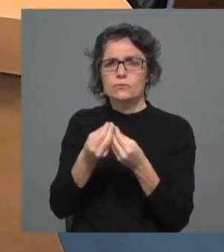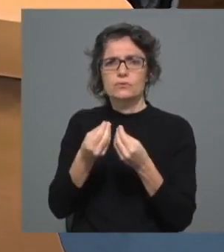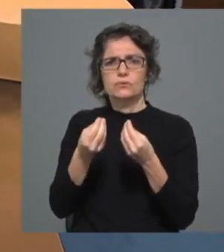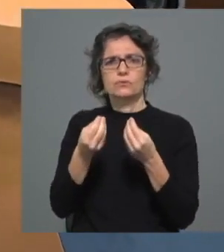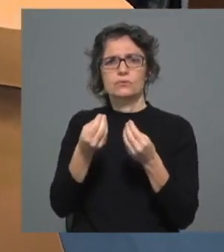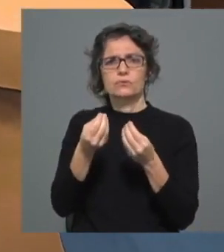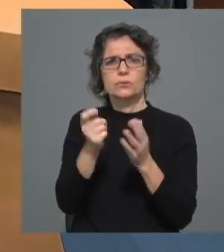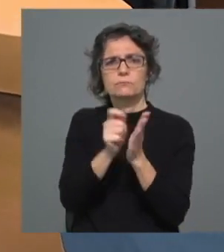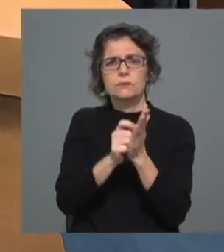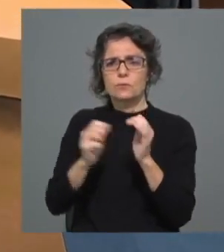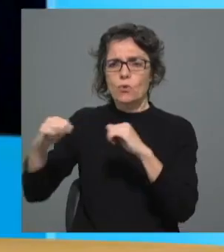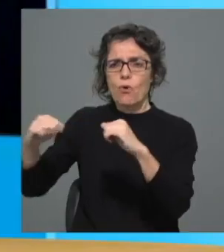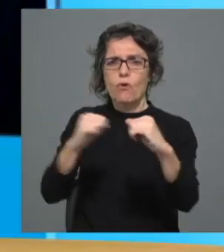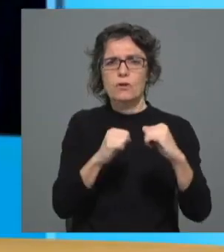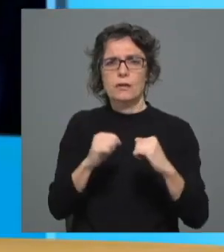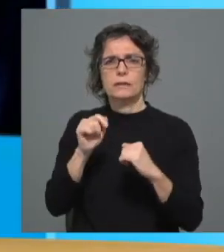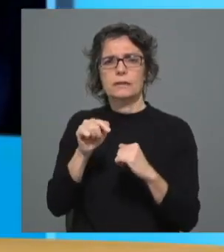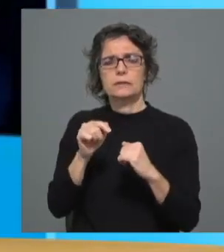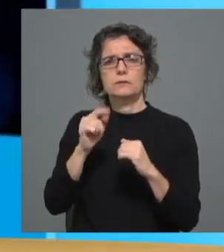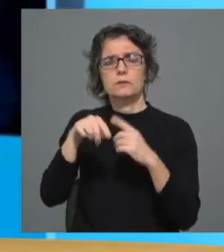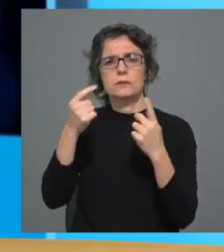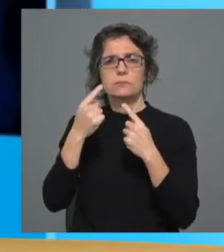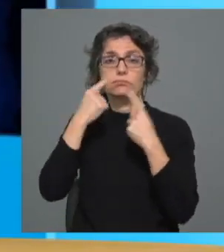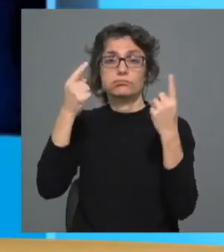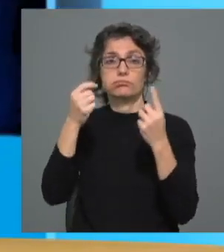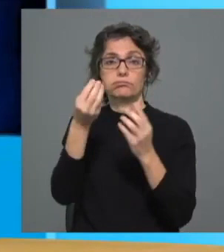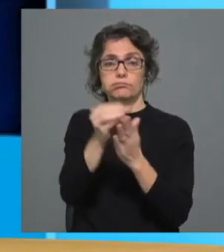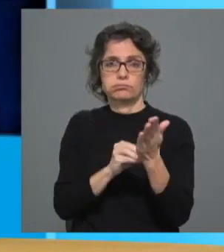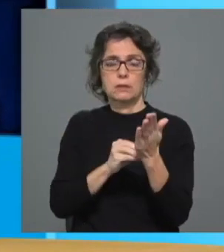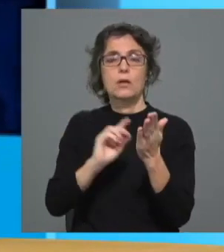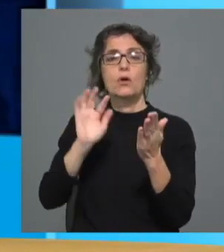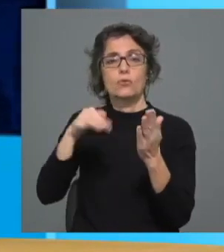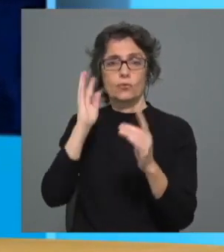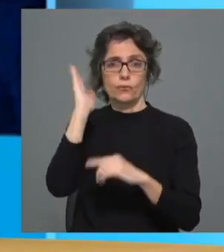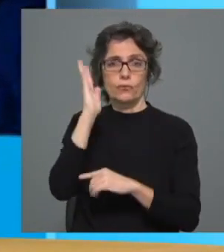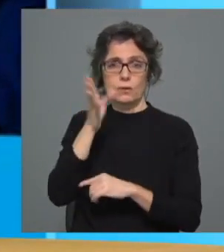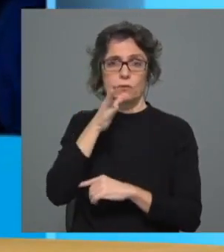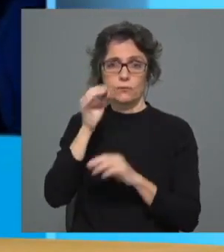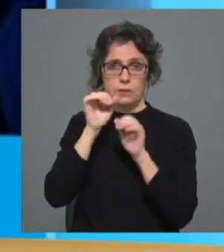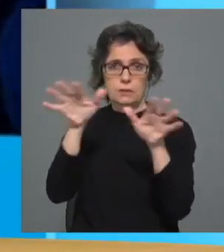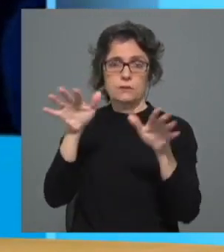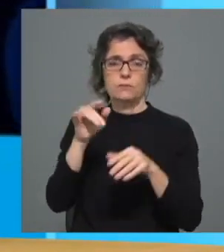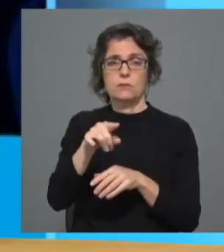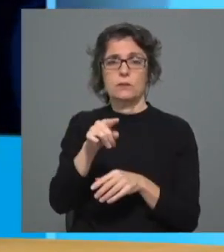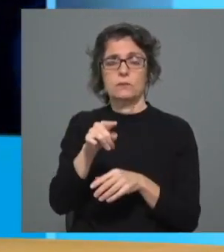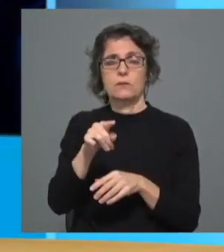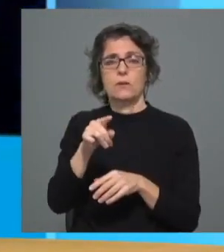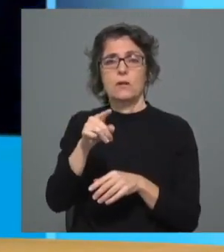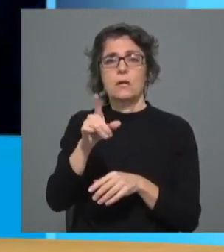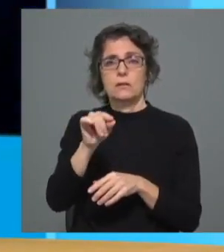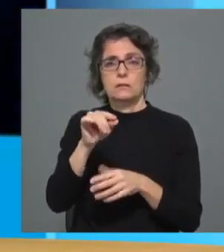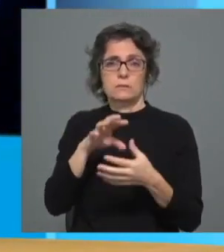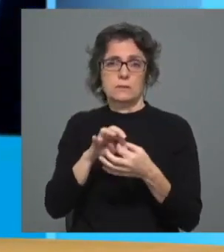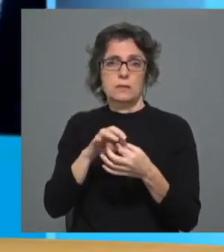que depois concretizamos no manifesto que será divulgado no final da conferência e que tem a ver com também a